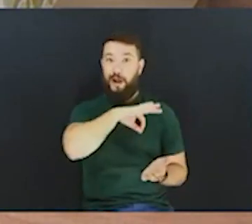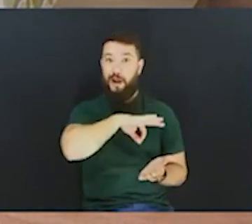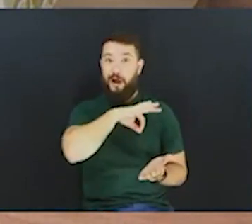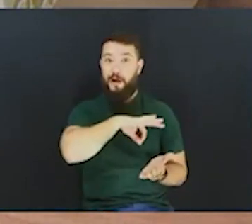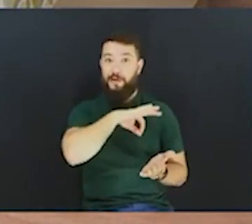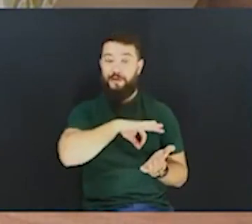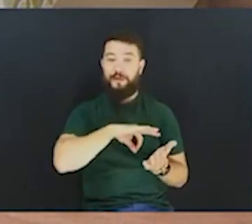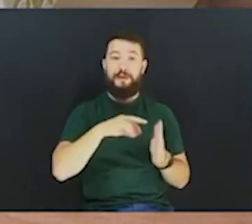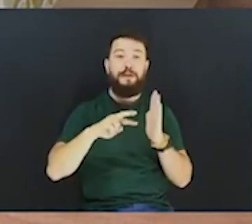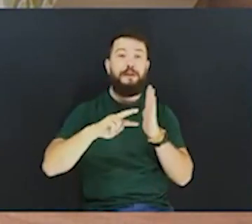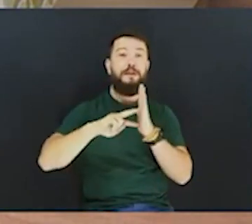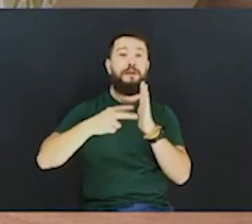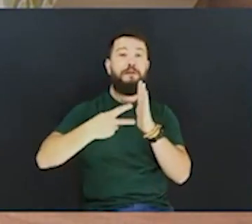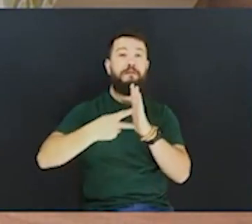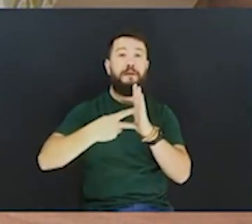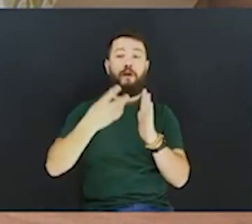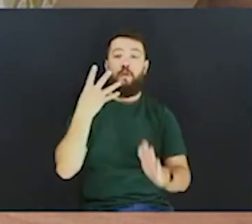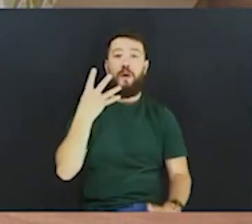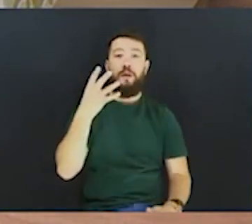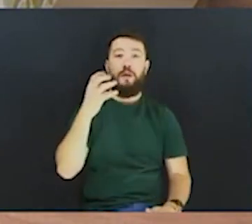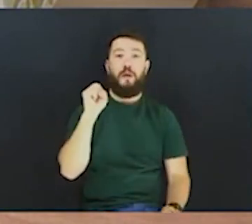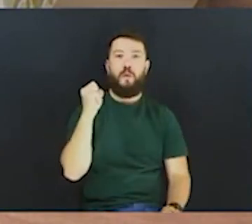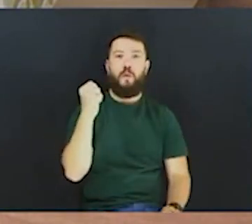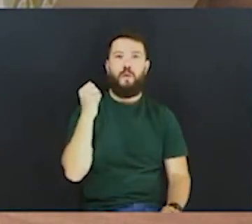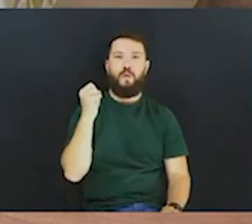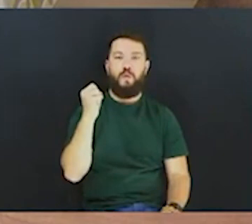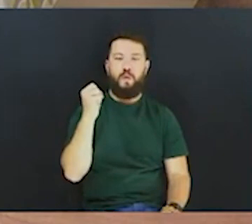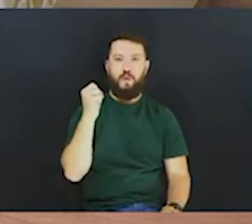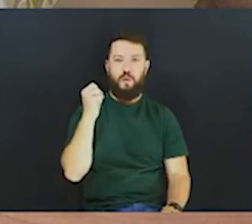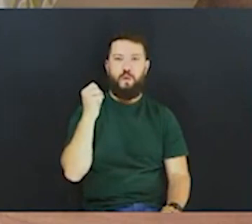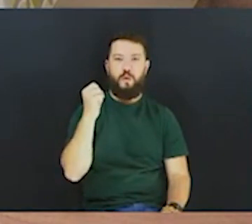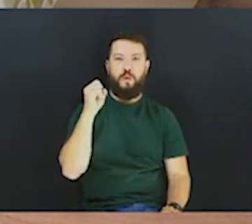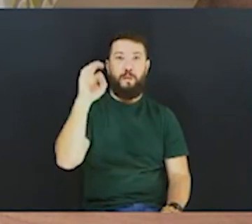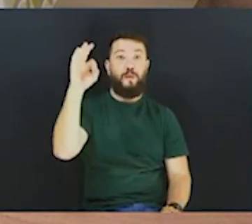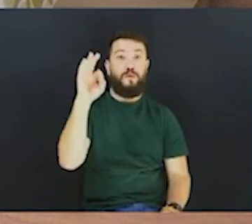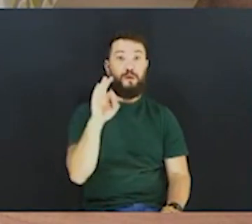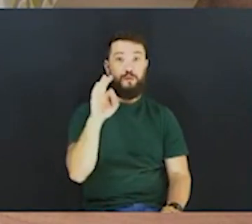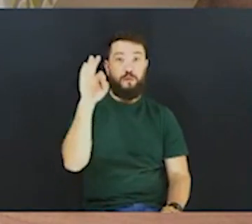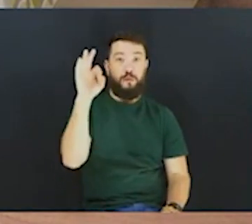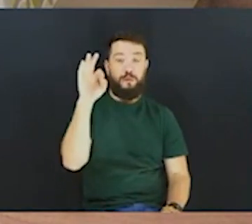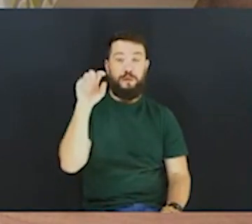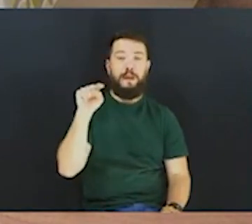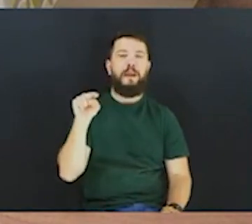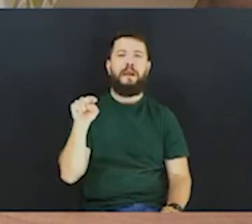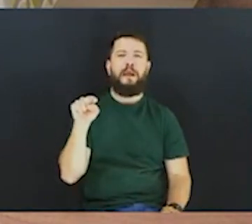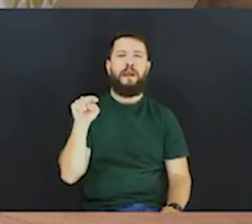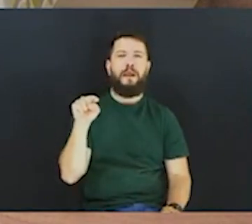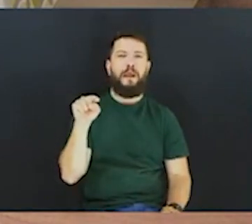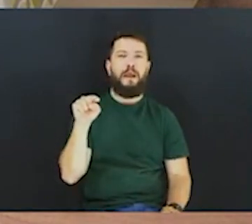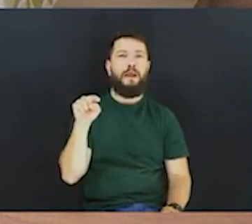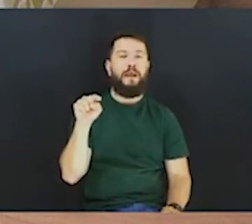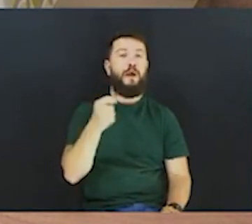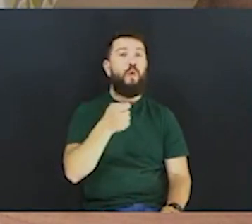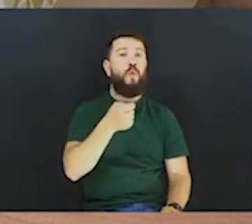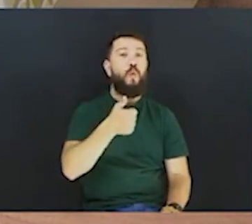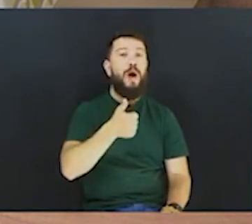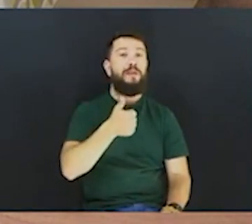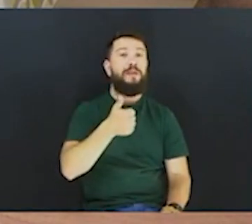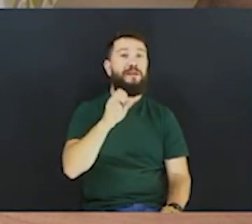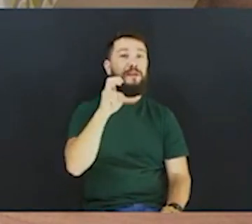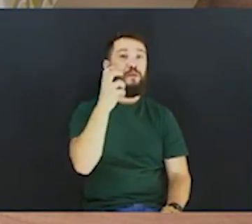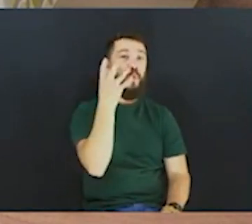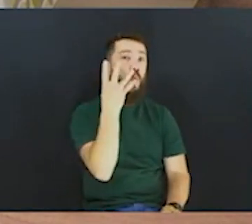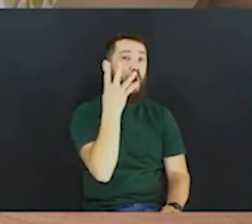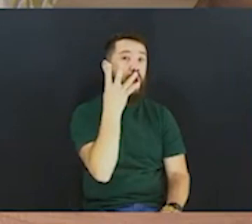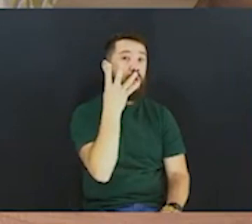de reais são cerca de cinco seis bilhões de reais empenhados com o novo plano de cargos carreiras e salários